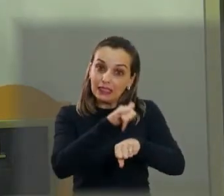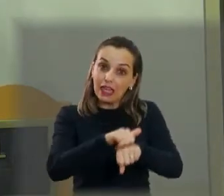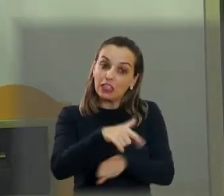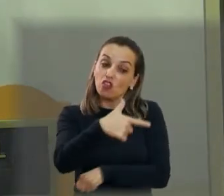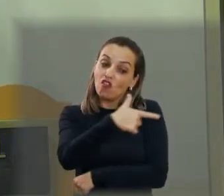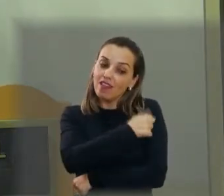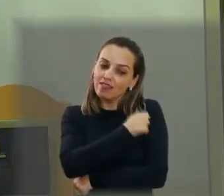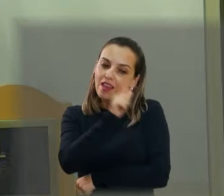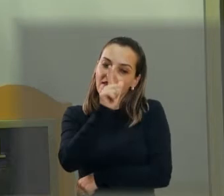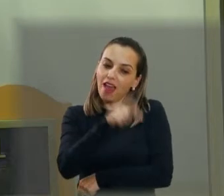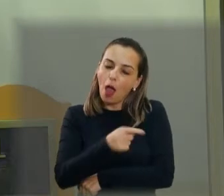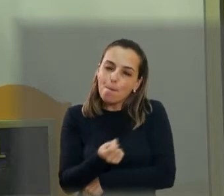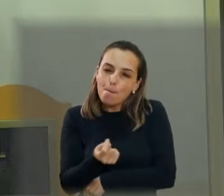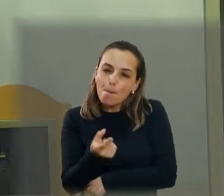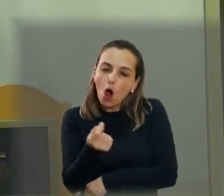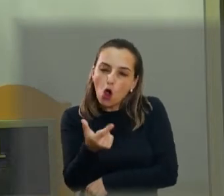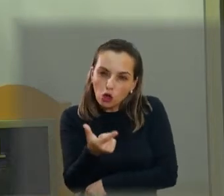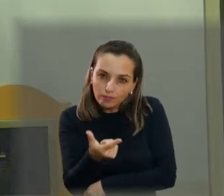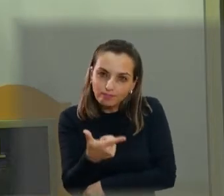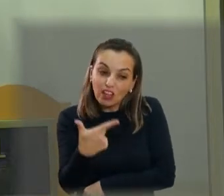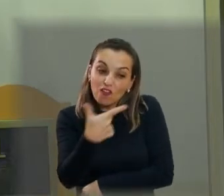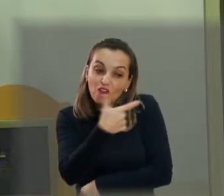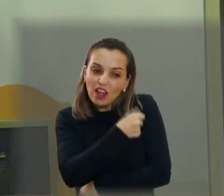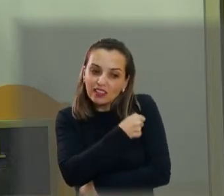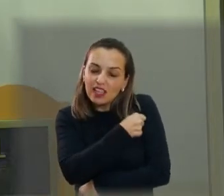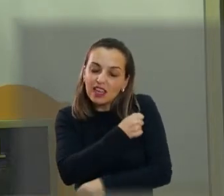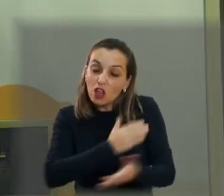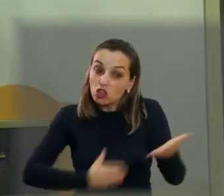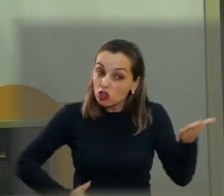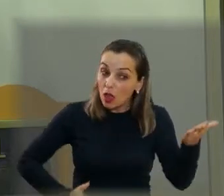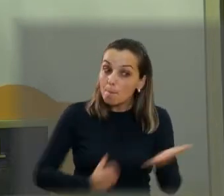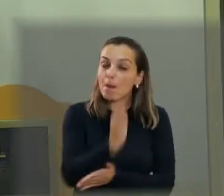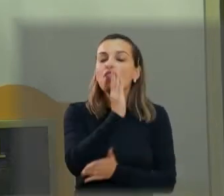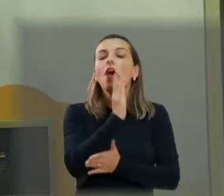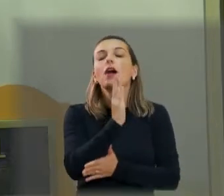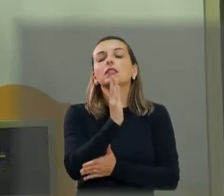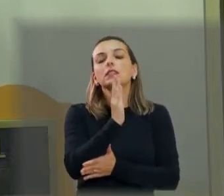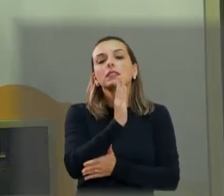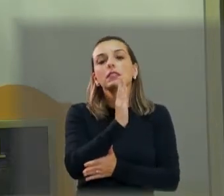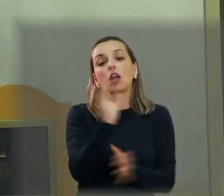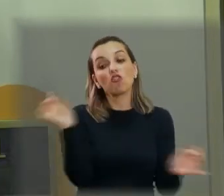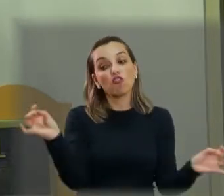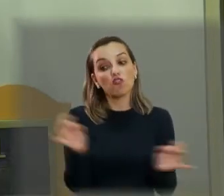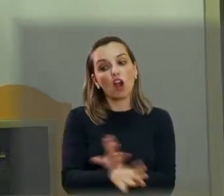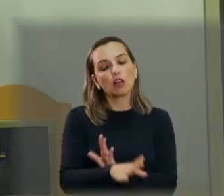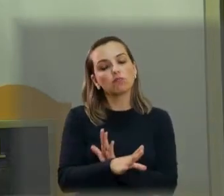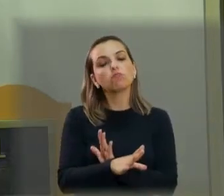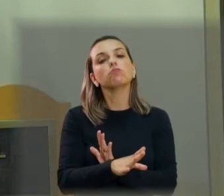está muito incipiente. Nenhuma vacina ainda foi autorizada de forma definitiva.